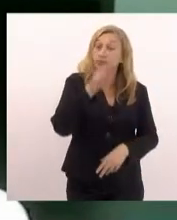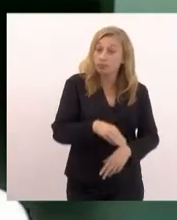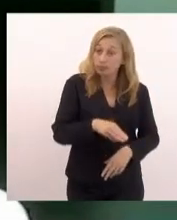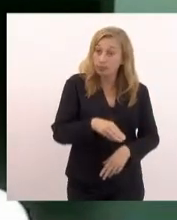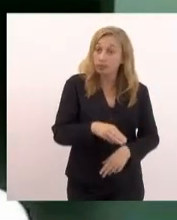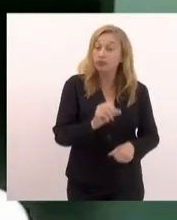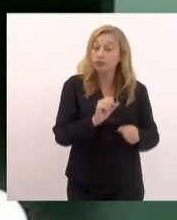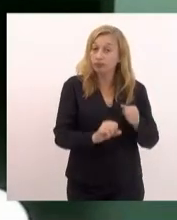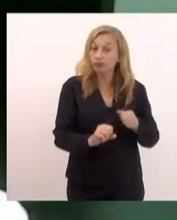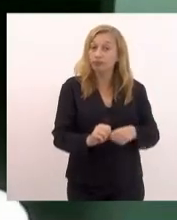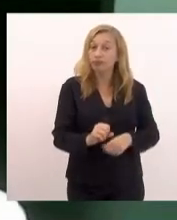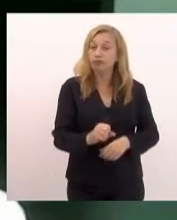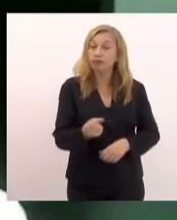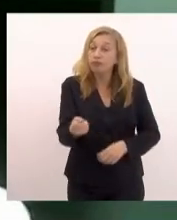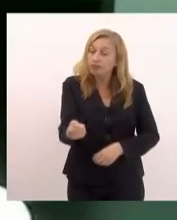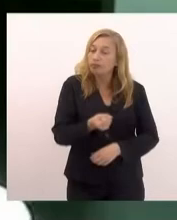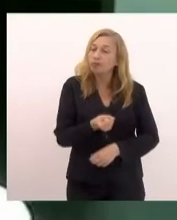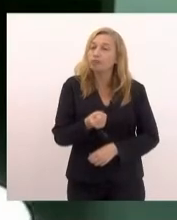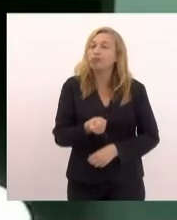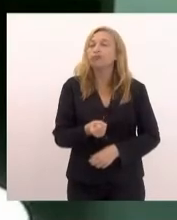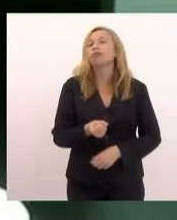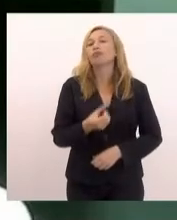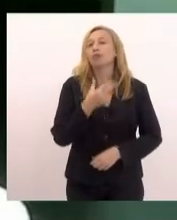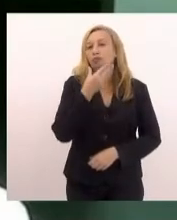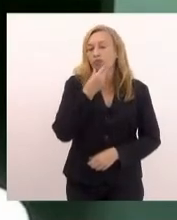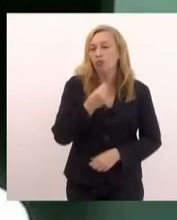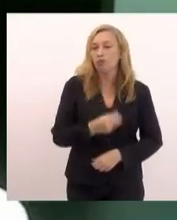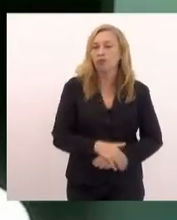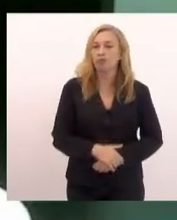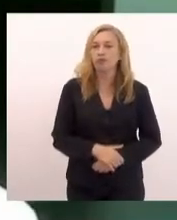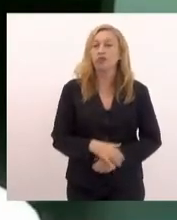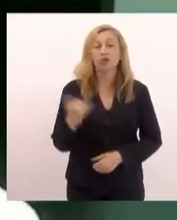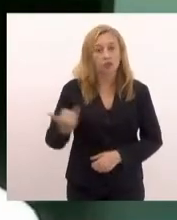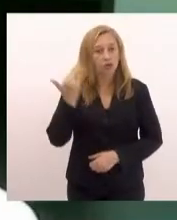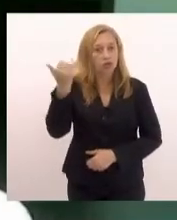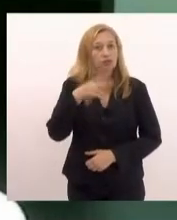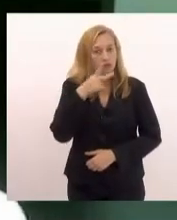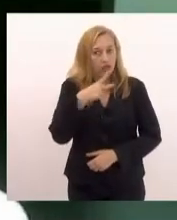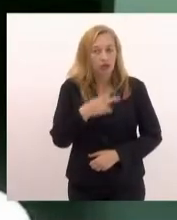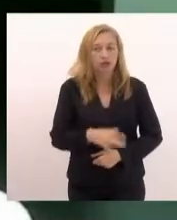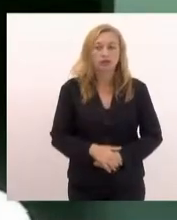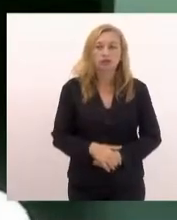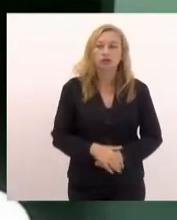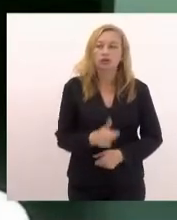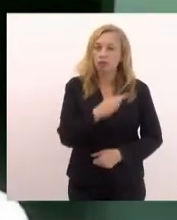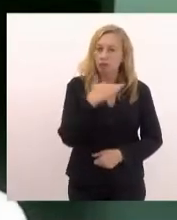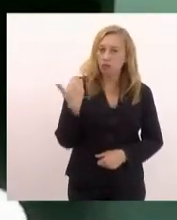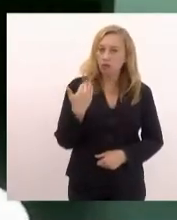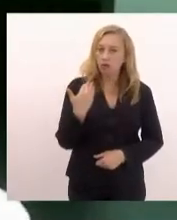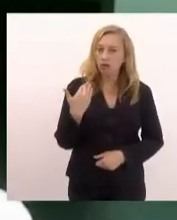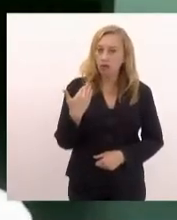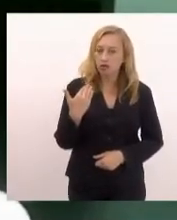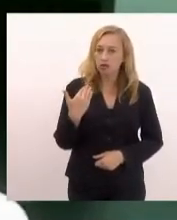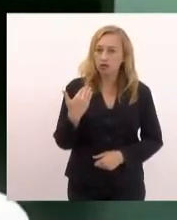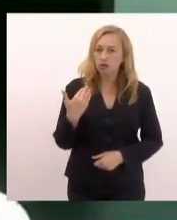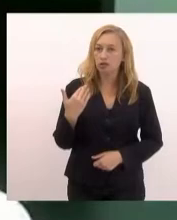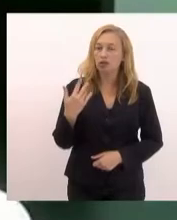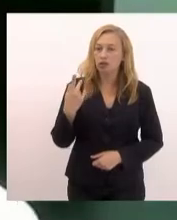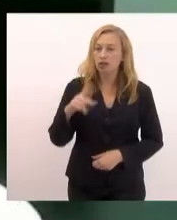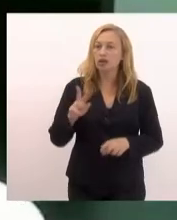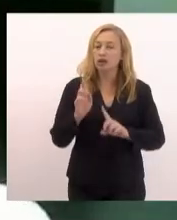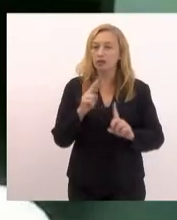autores do assassinato de Moise. Senhor presidente, é importante dizer que a morte de Moise representa